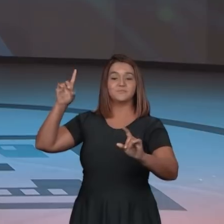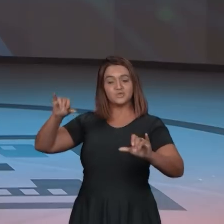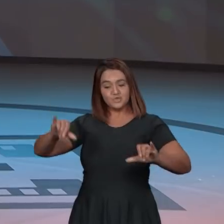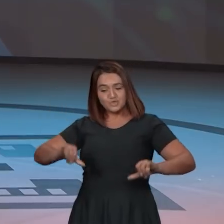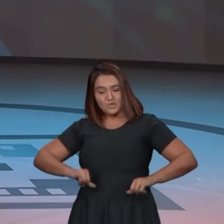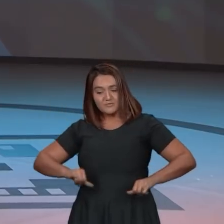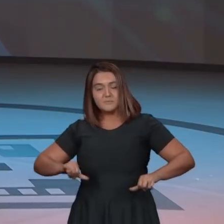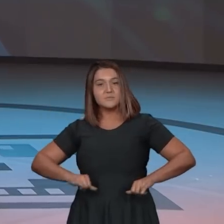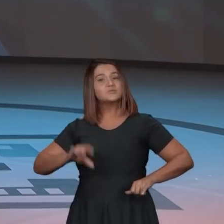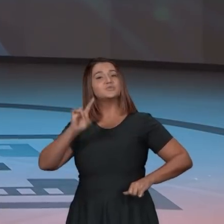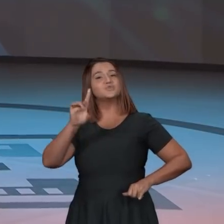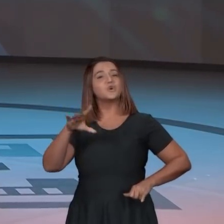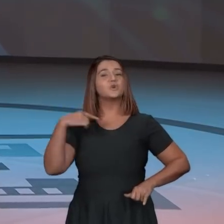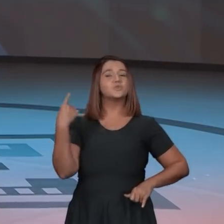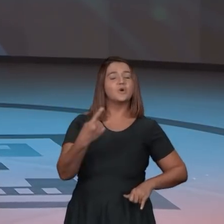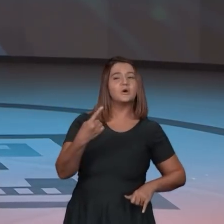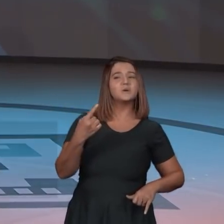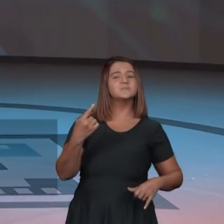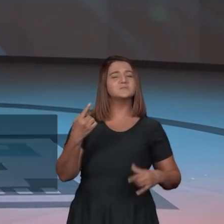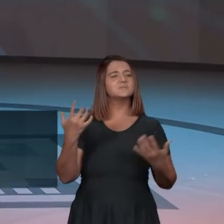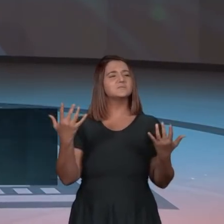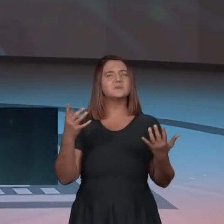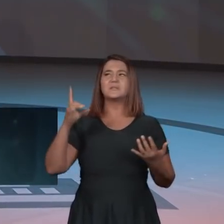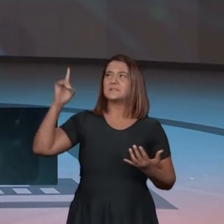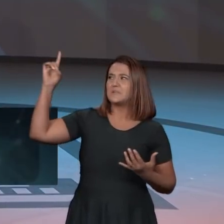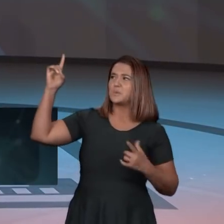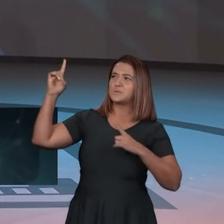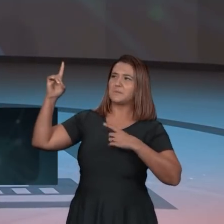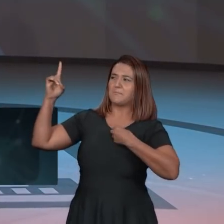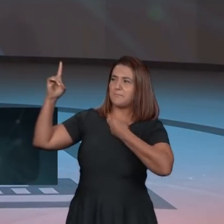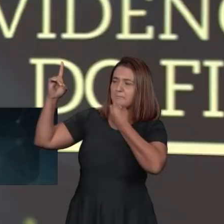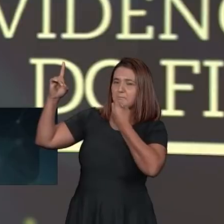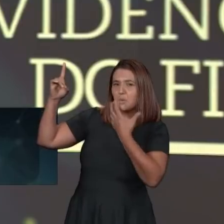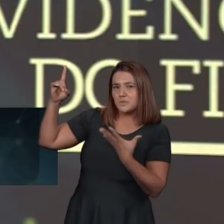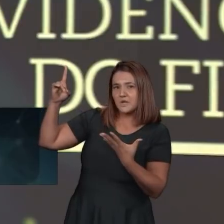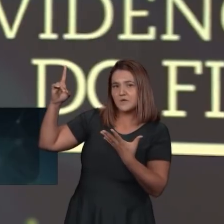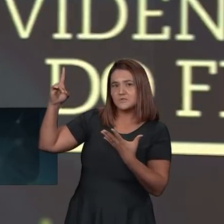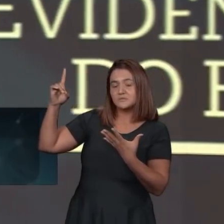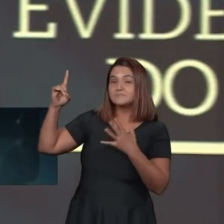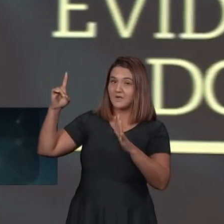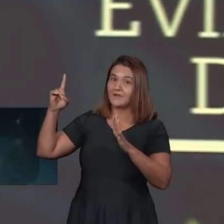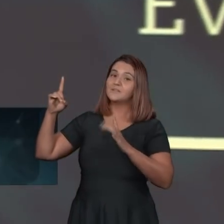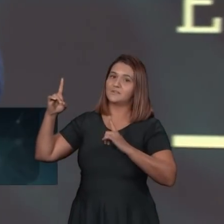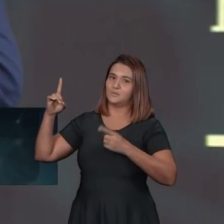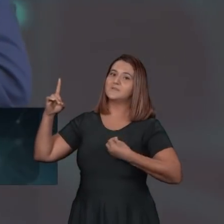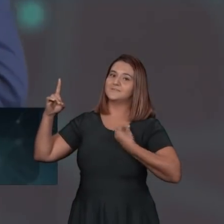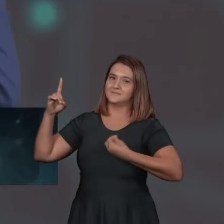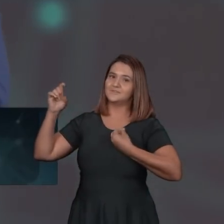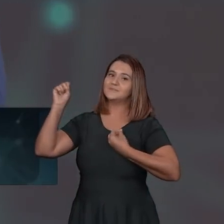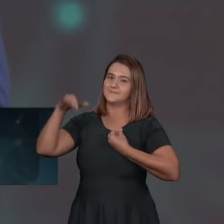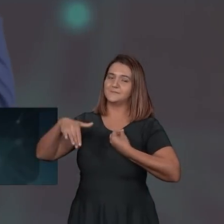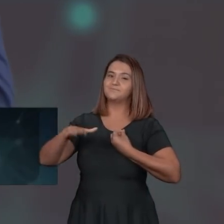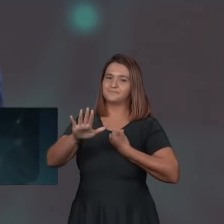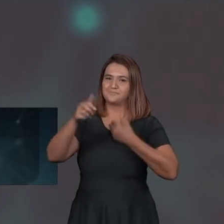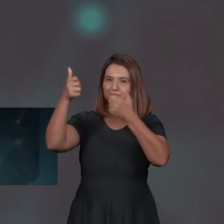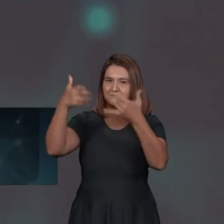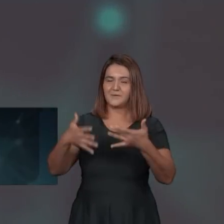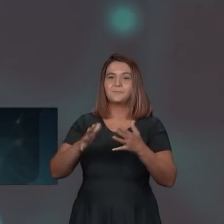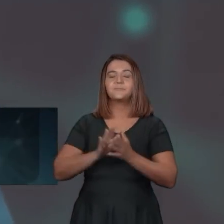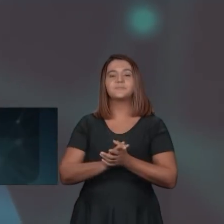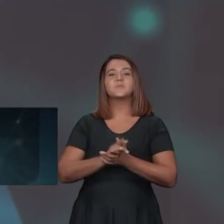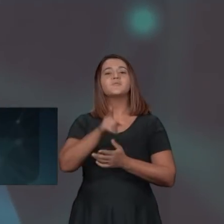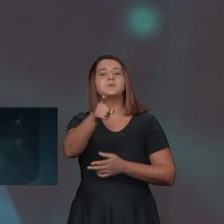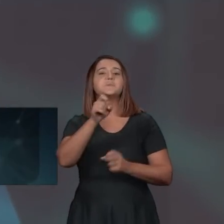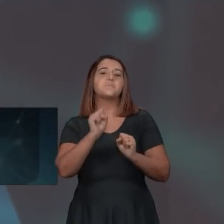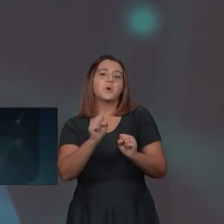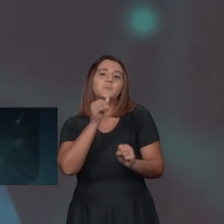nos coloca em questionamento sobre a bondade de Deus, mas não a sua existência. Eu explico para você. Você pode, em virtude